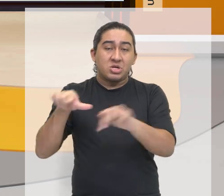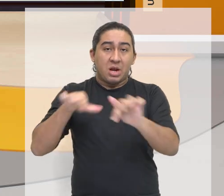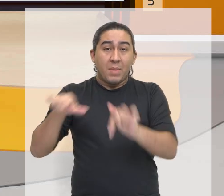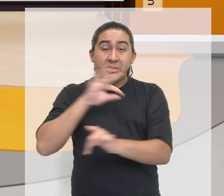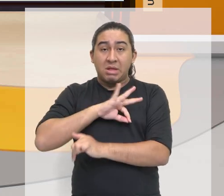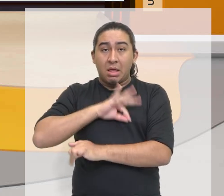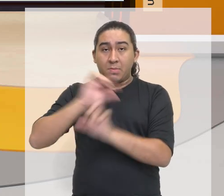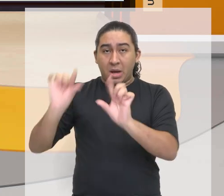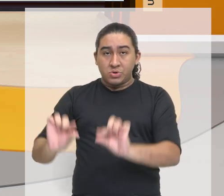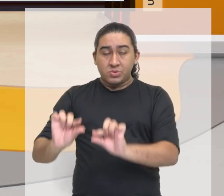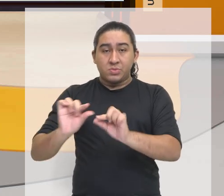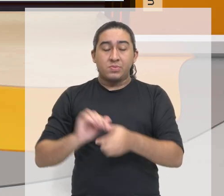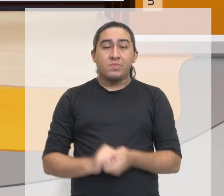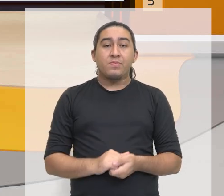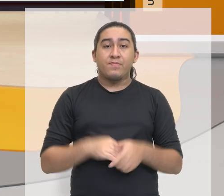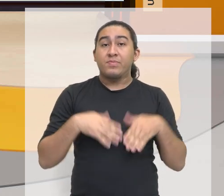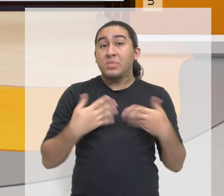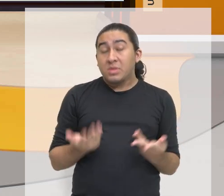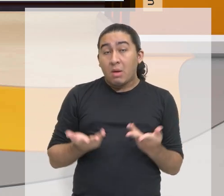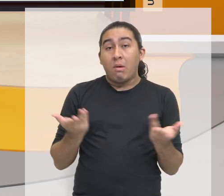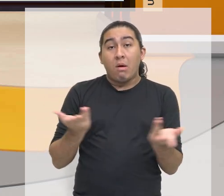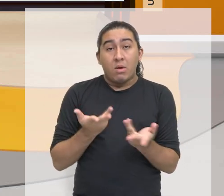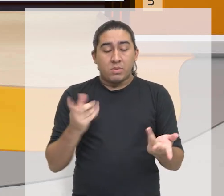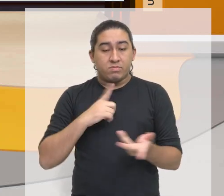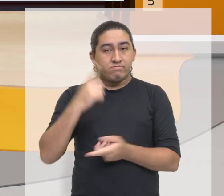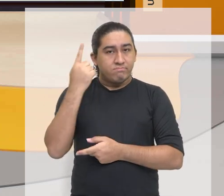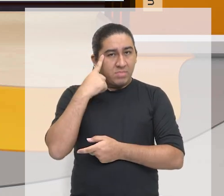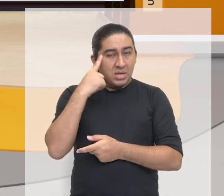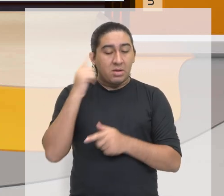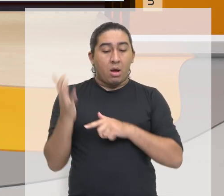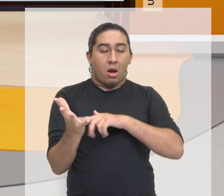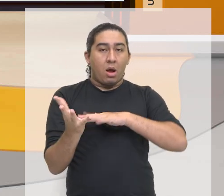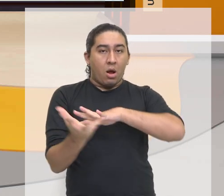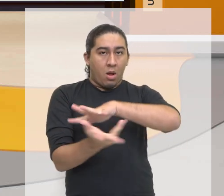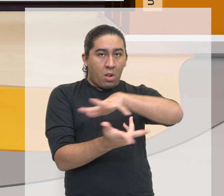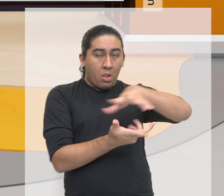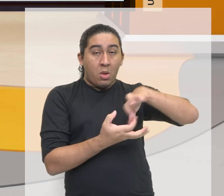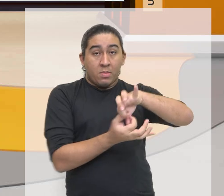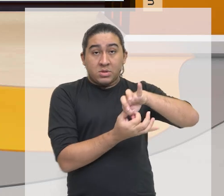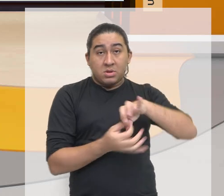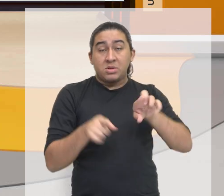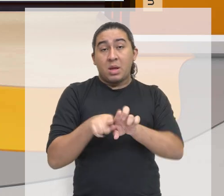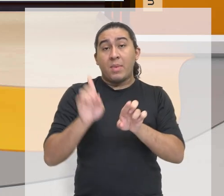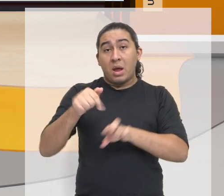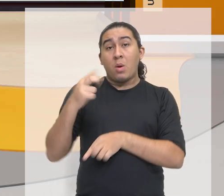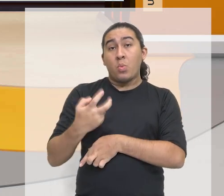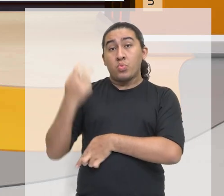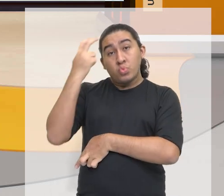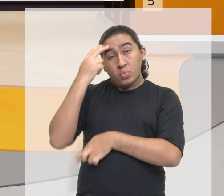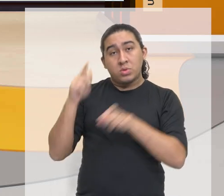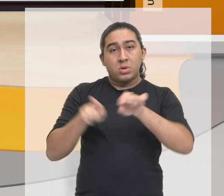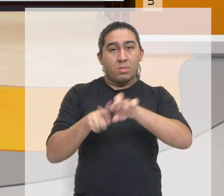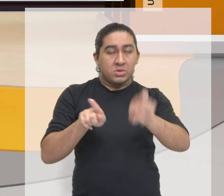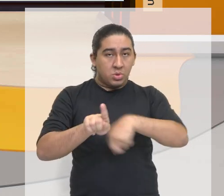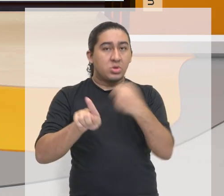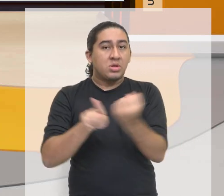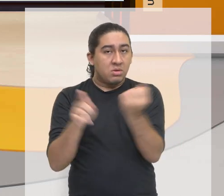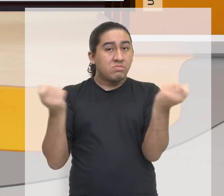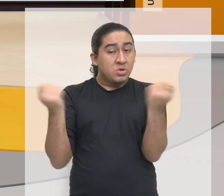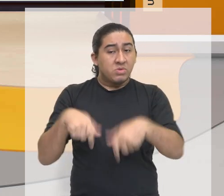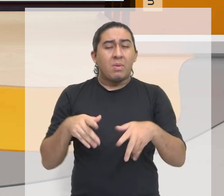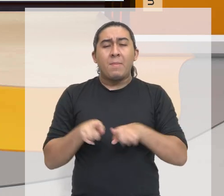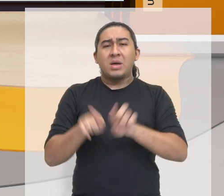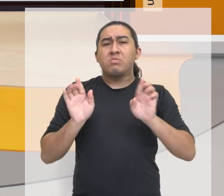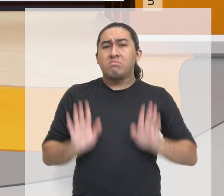certo? Continuando, vamos verificar também que a globalização ela também vai estar presente na cultura e na sociedade. Através